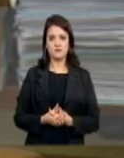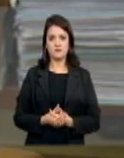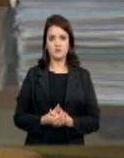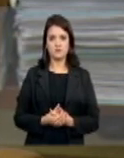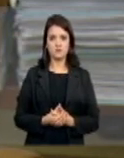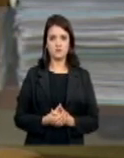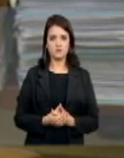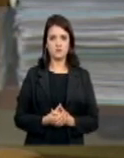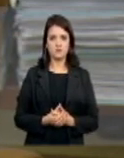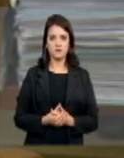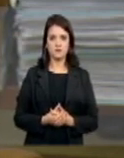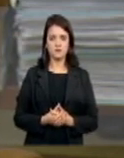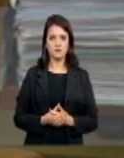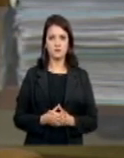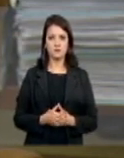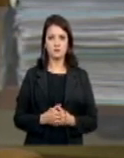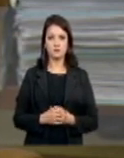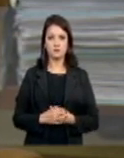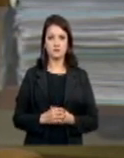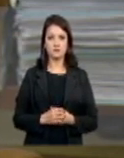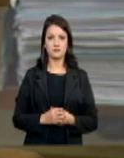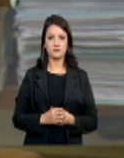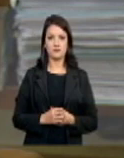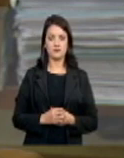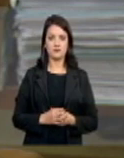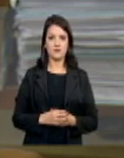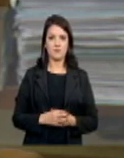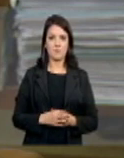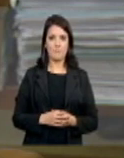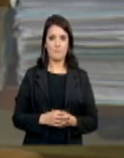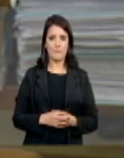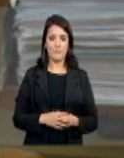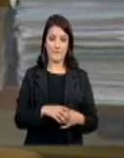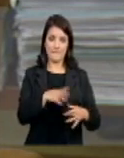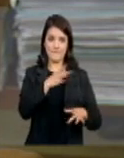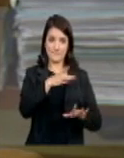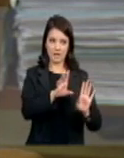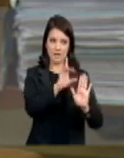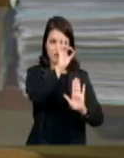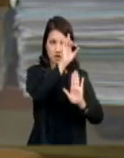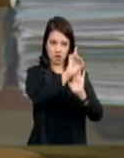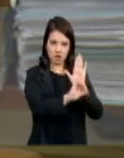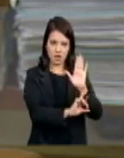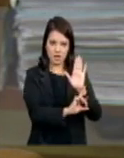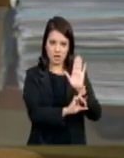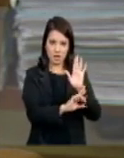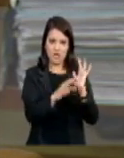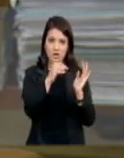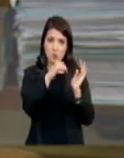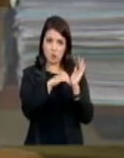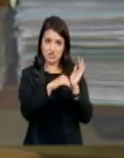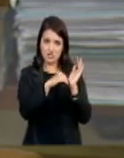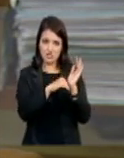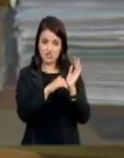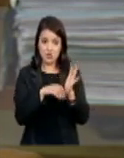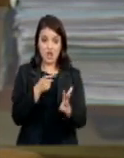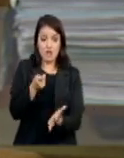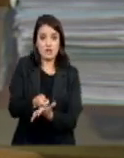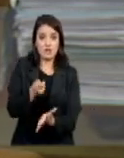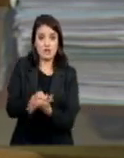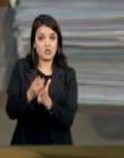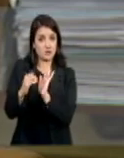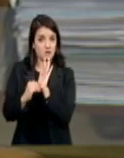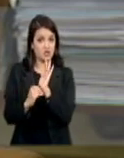a equação direito ao sigilo dever de sigilo exige